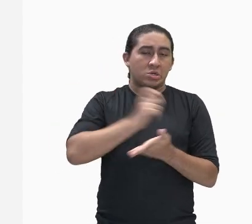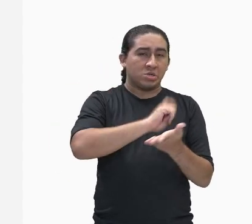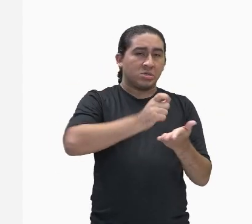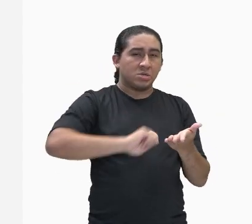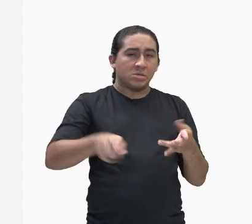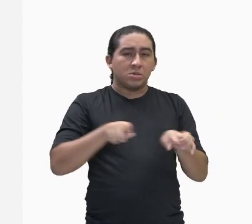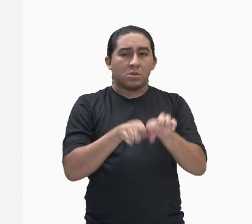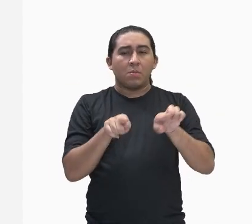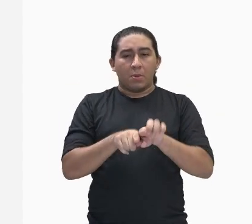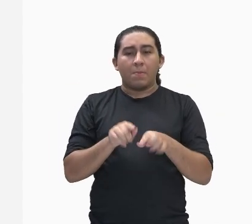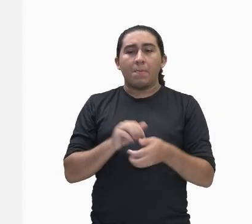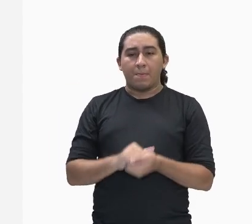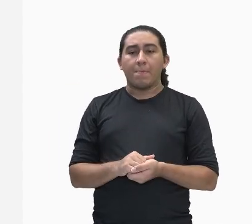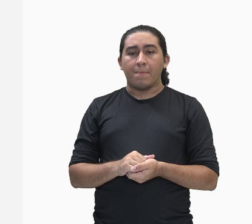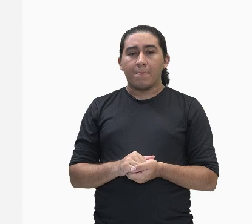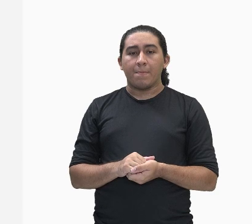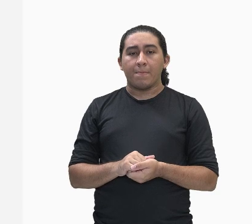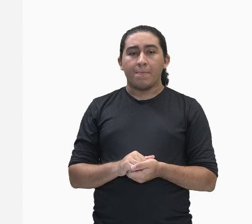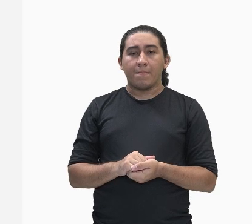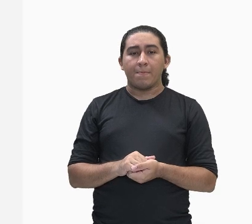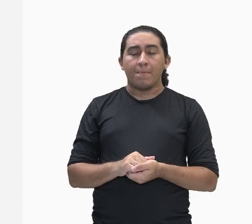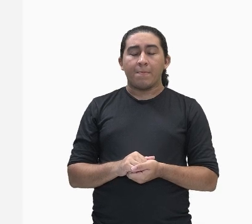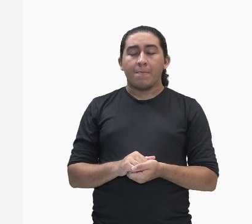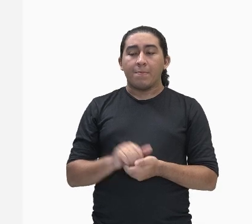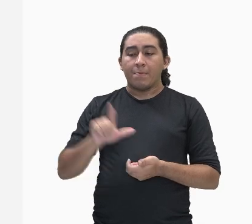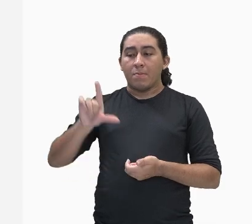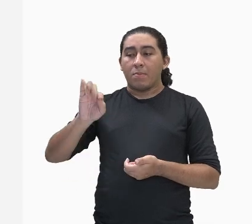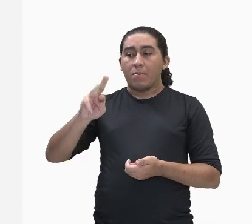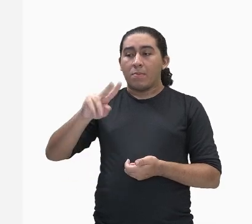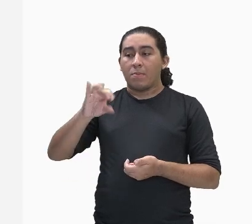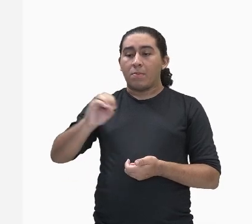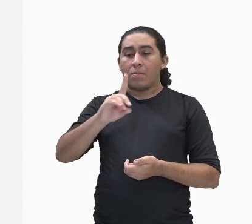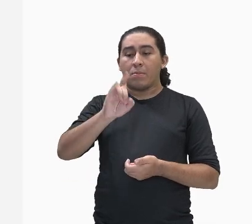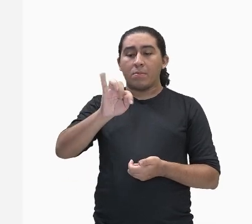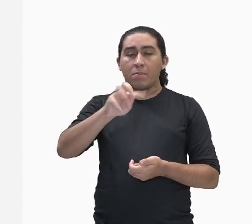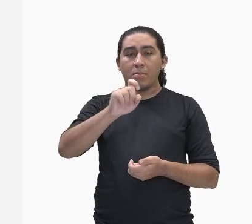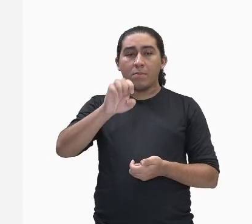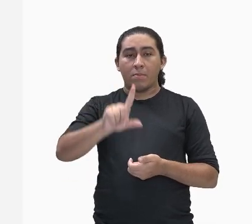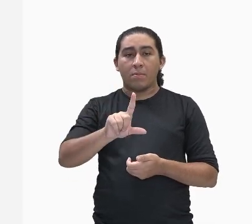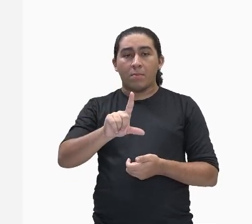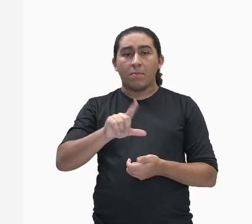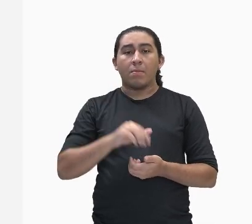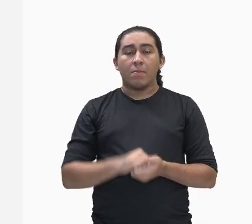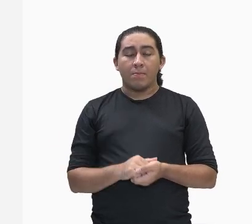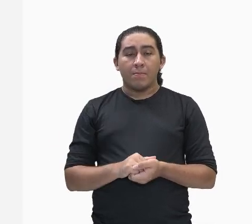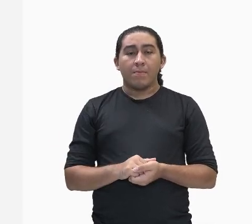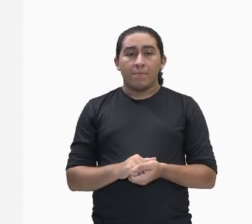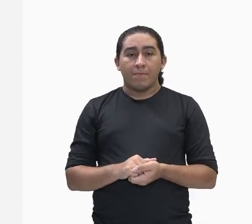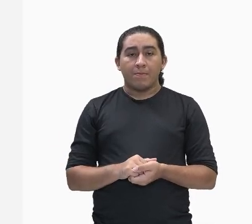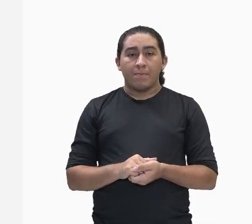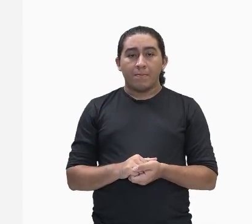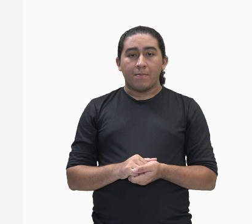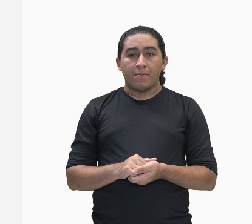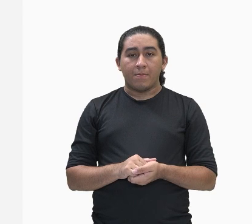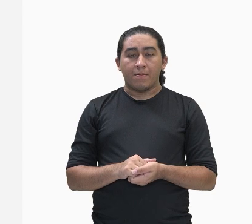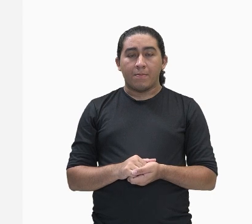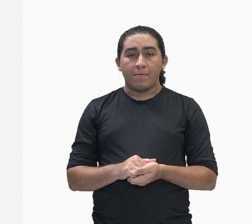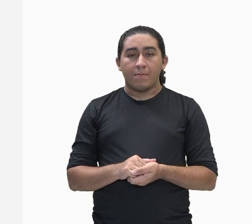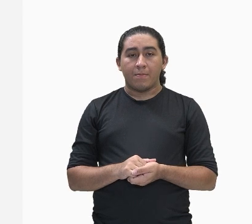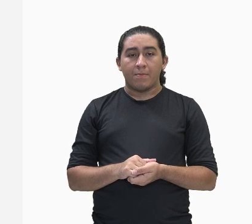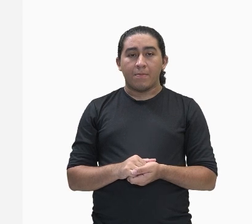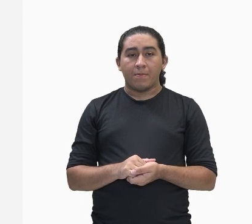escrita. Próximo, lábio dental, lábio mais dental, né, foi, né,